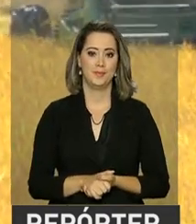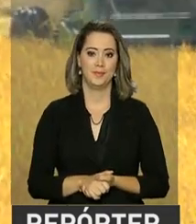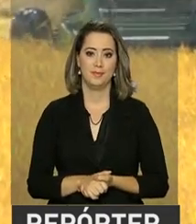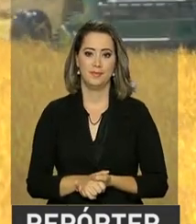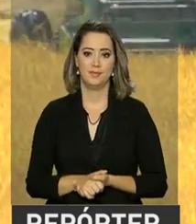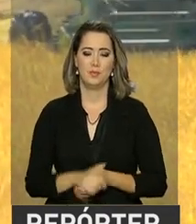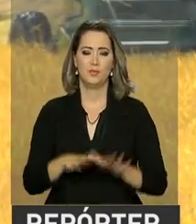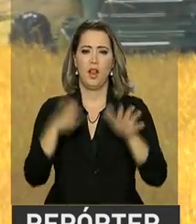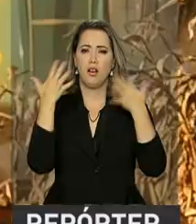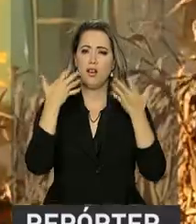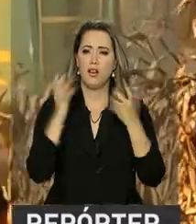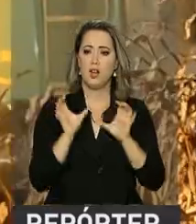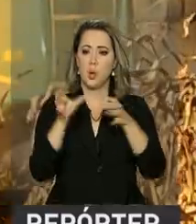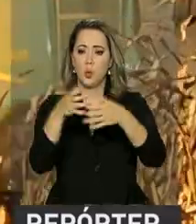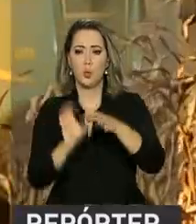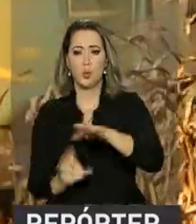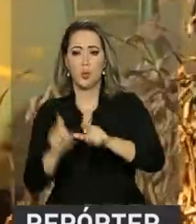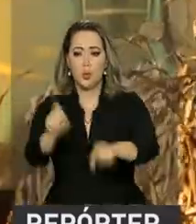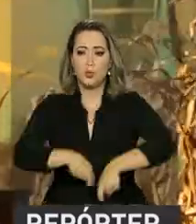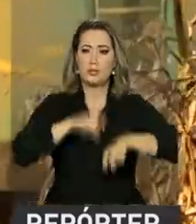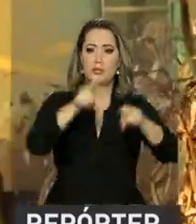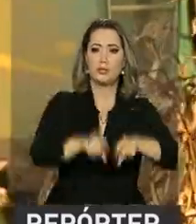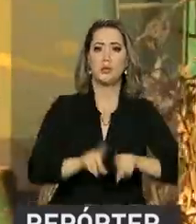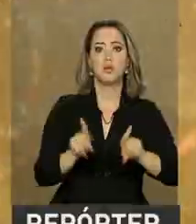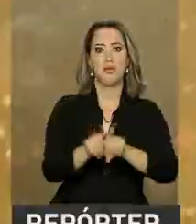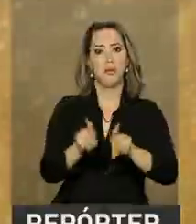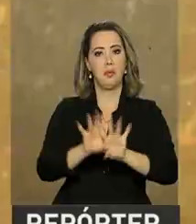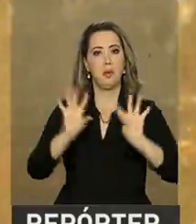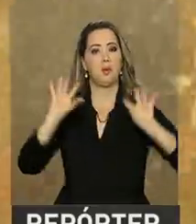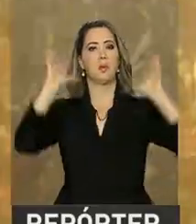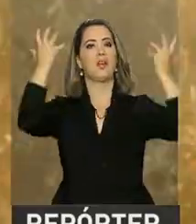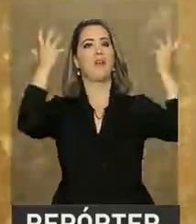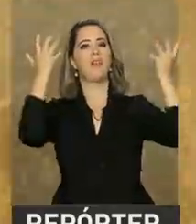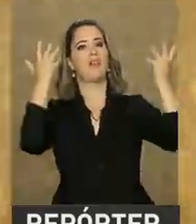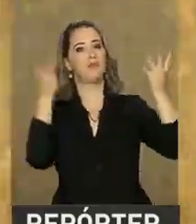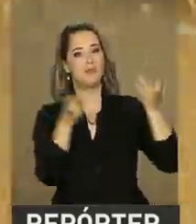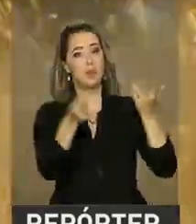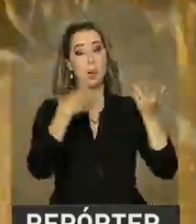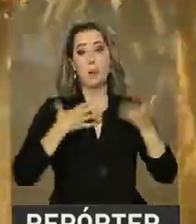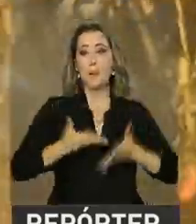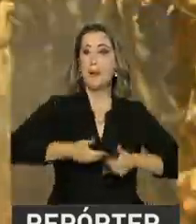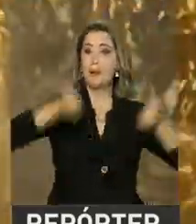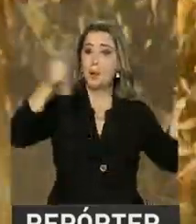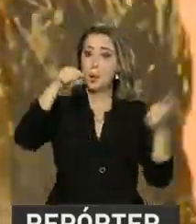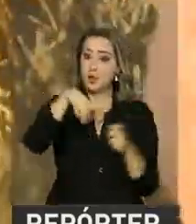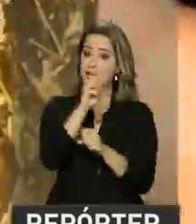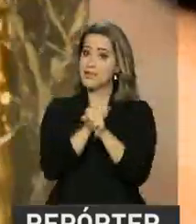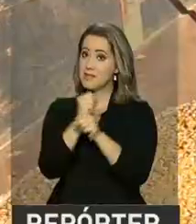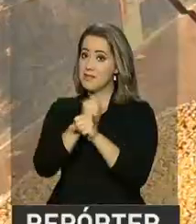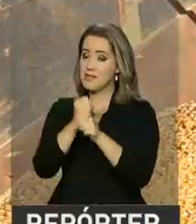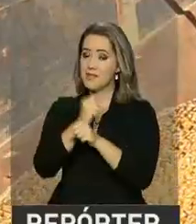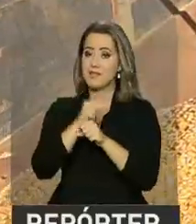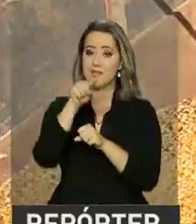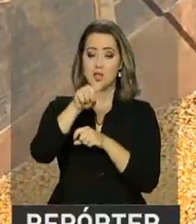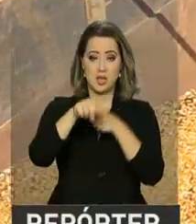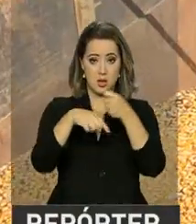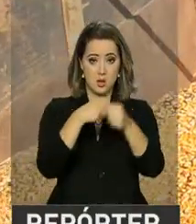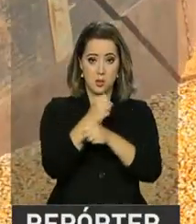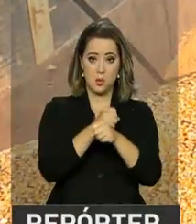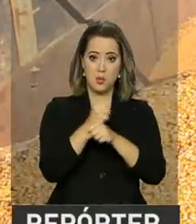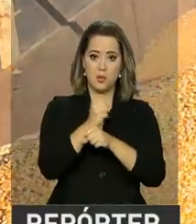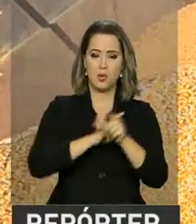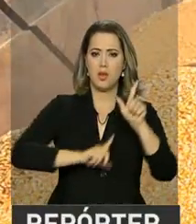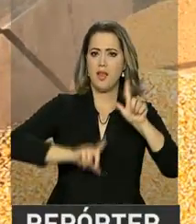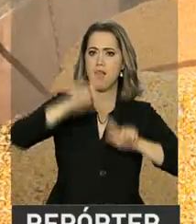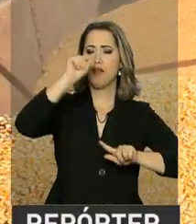o entusiasmo do Produtor e o clima para o governo Essa é a combinação que faz a safra de grãos 2016 2017